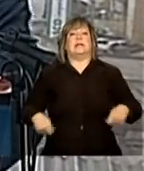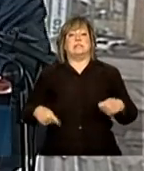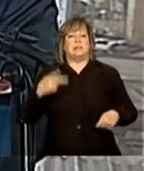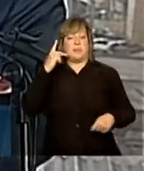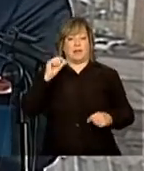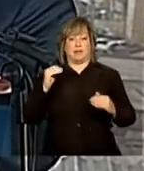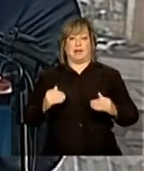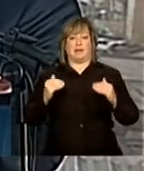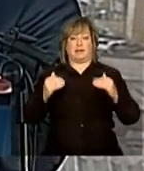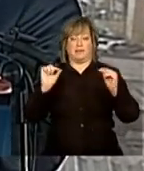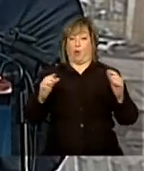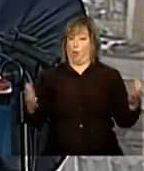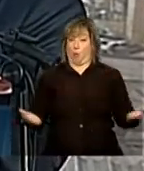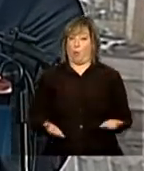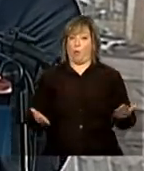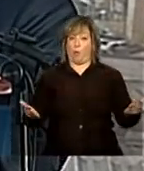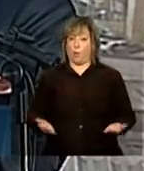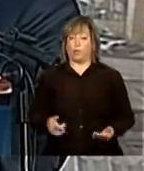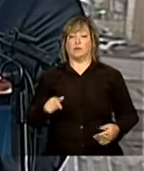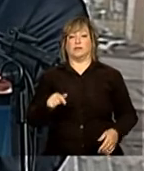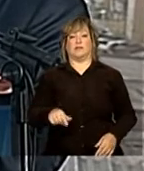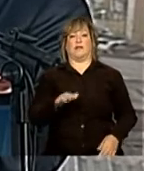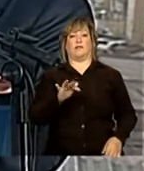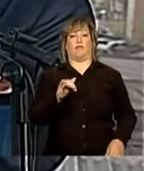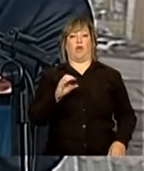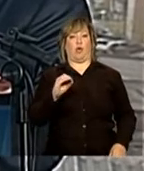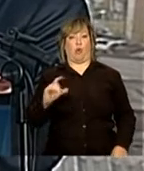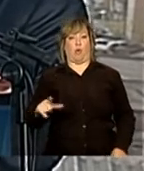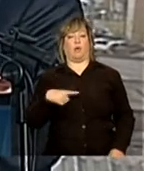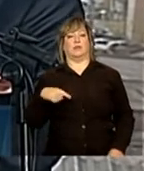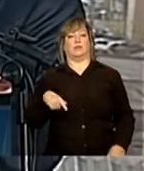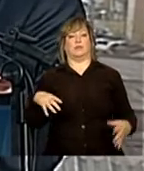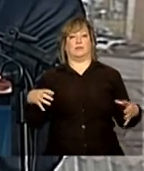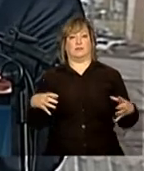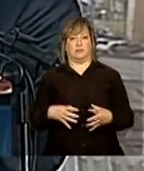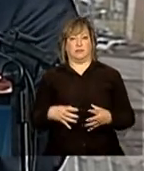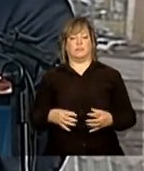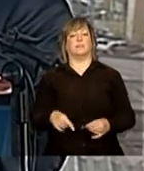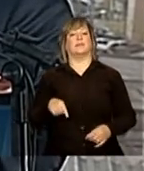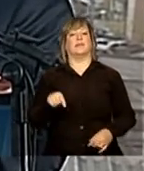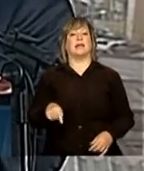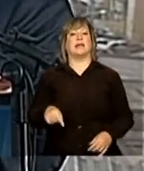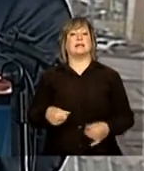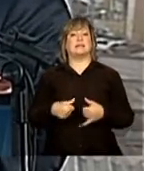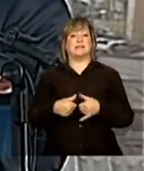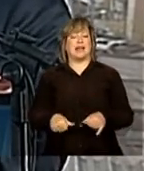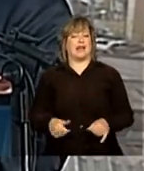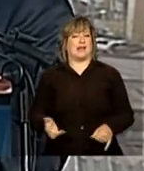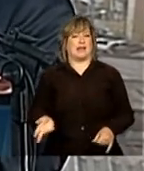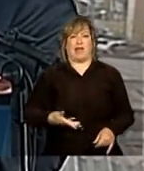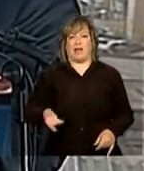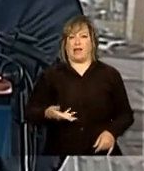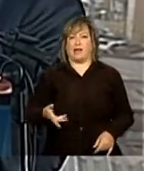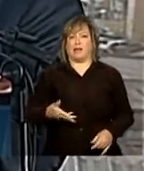crescimento. E hoje, presidente, a FIOL, a Ferrovia Integração Oeste-Leste, está a todo vapor. Está